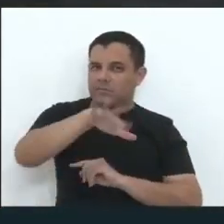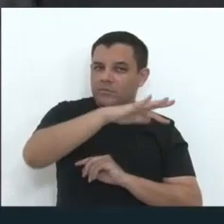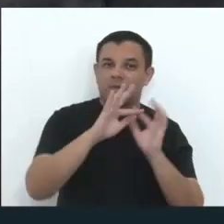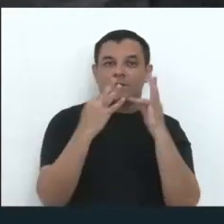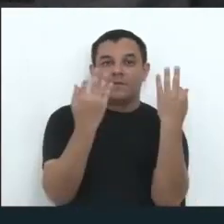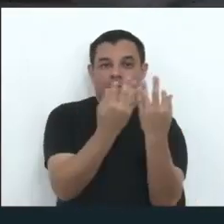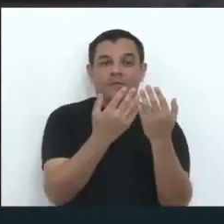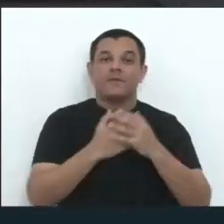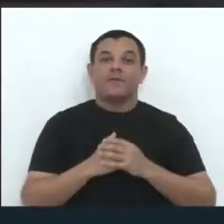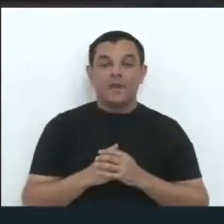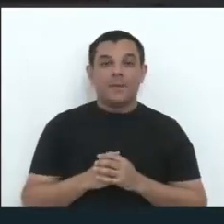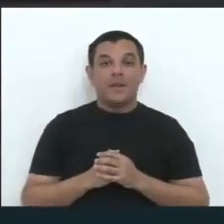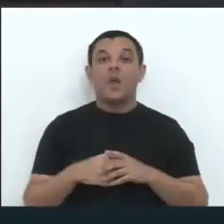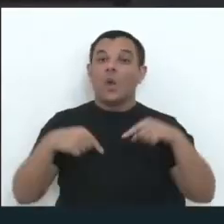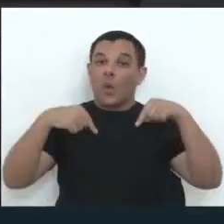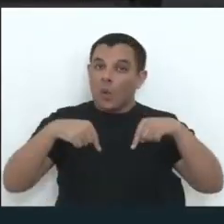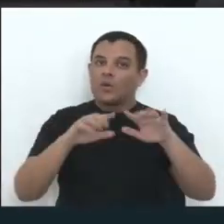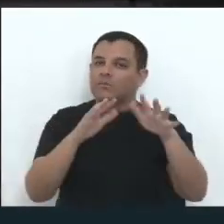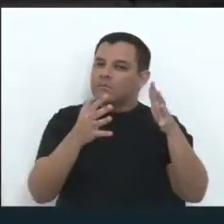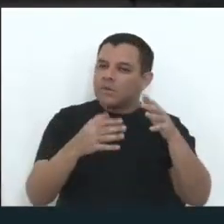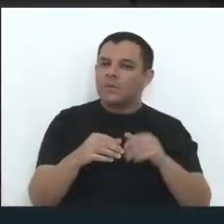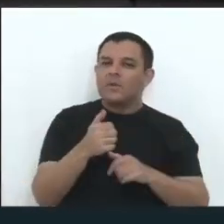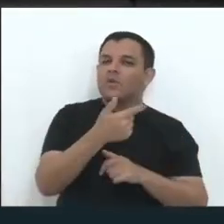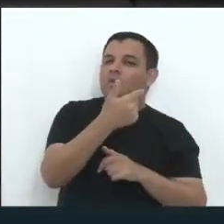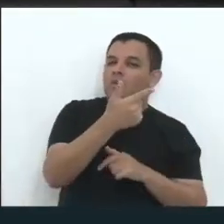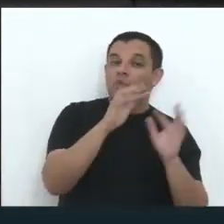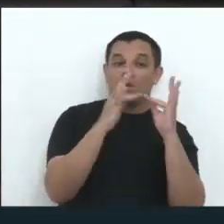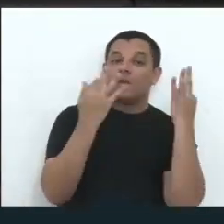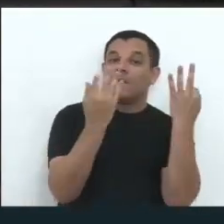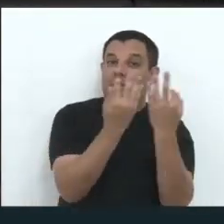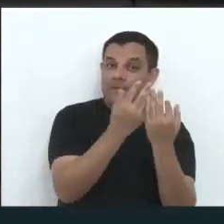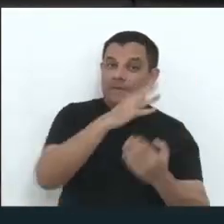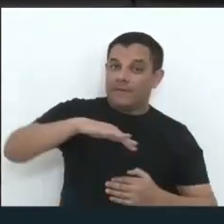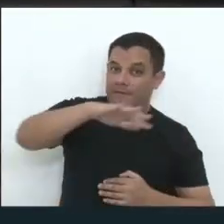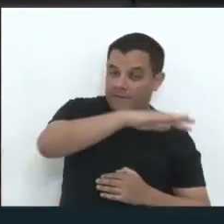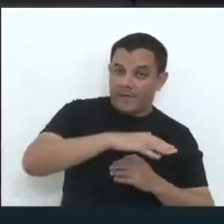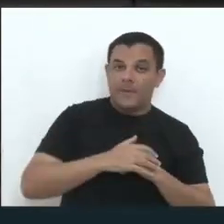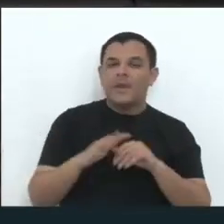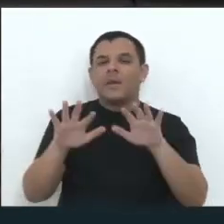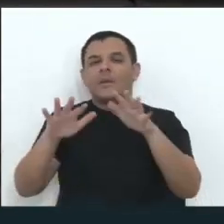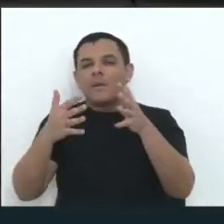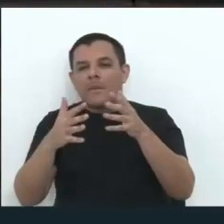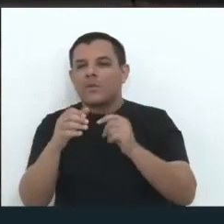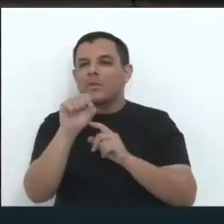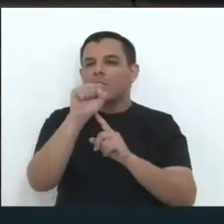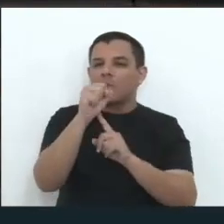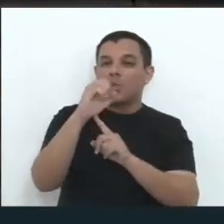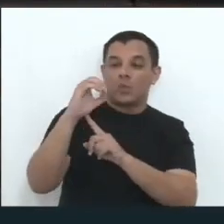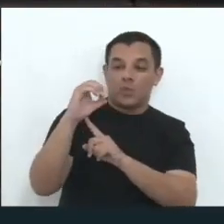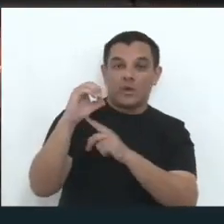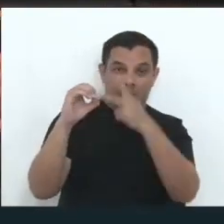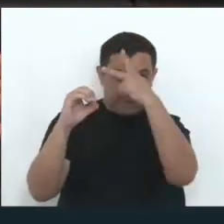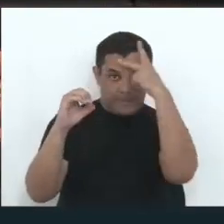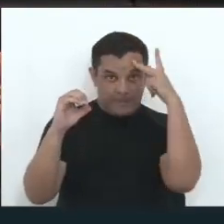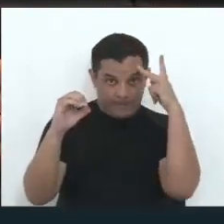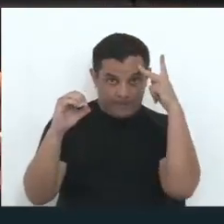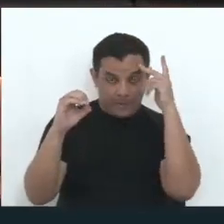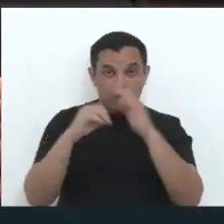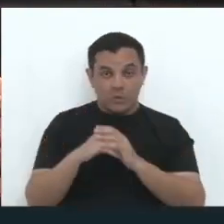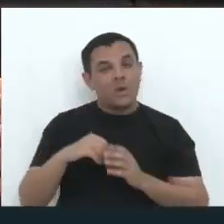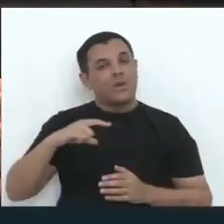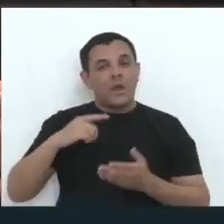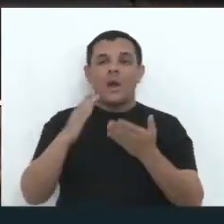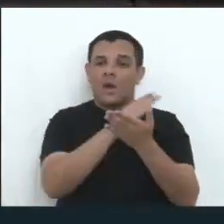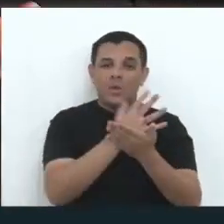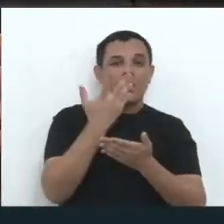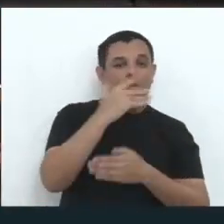famílias. São hoje por volta de 12 famílias, aproximadamente 80 pessoas, entre eles